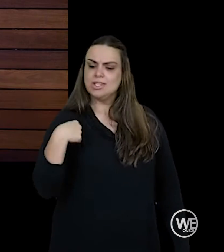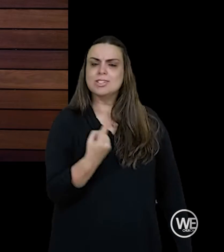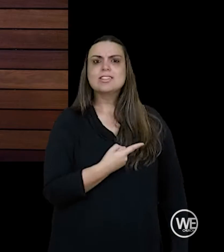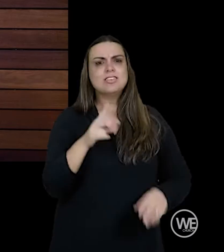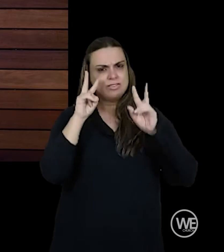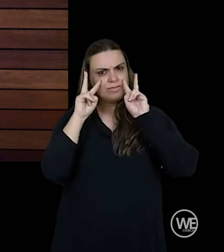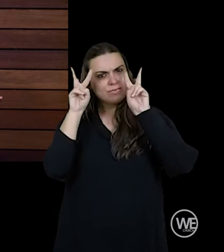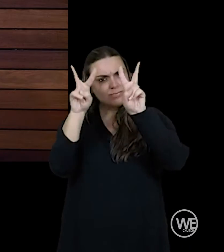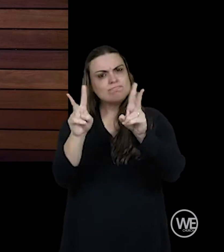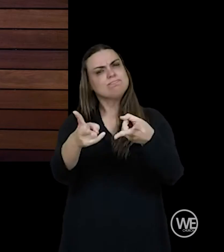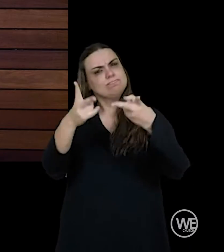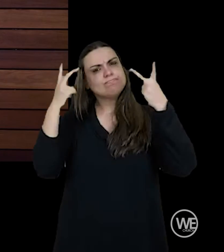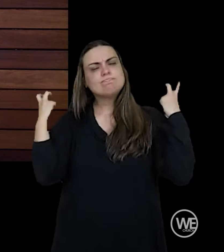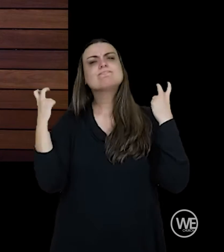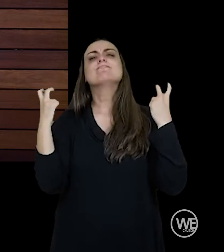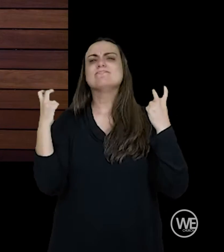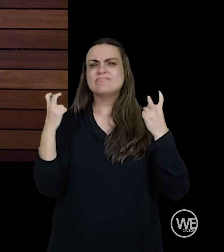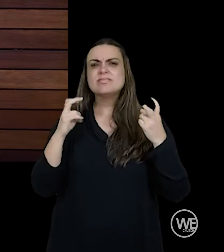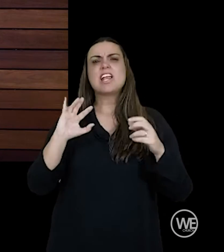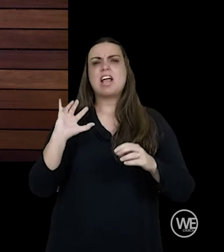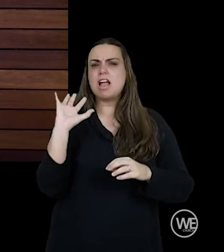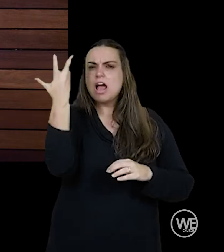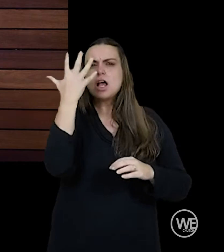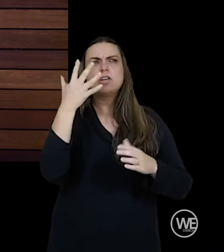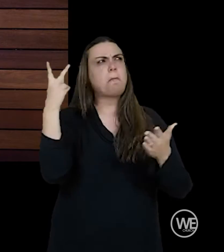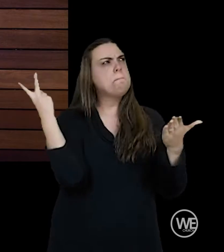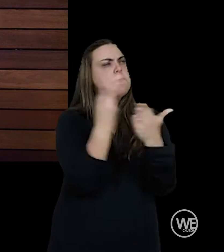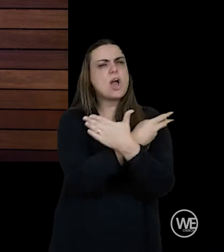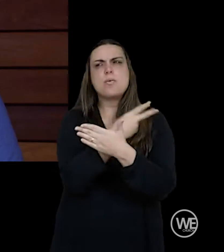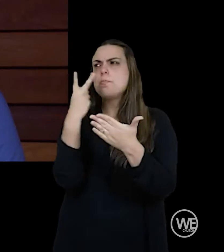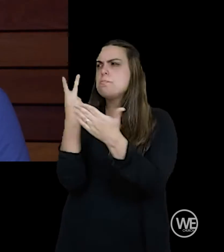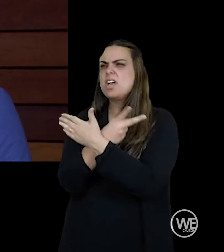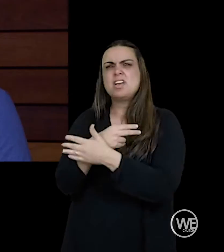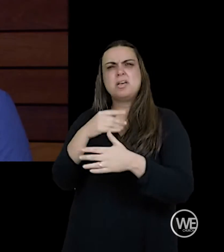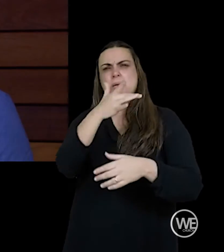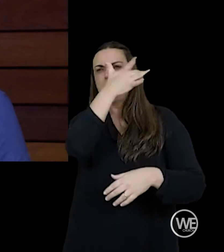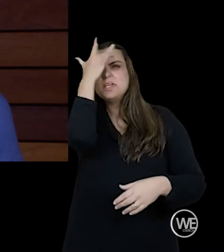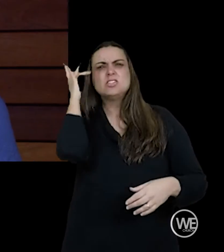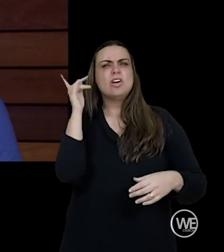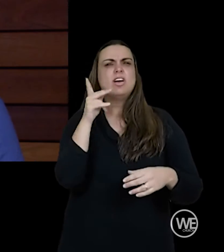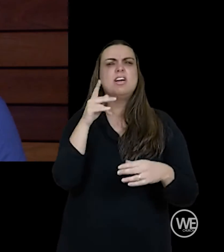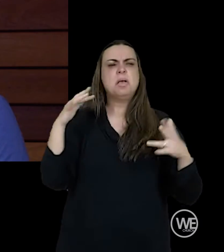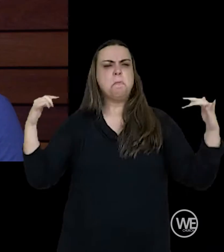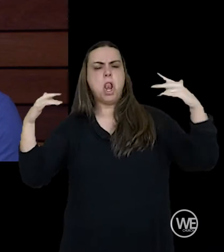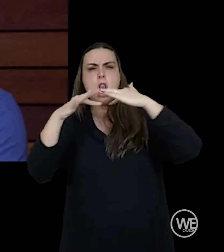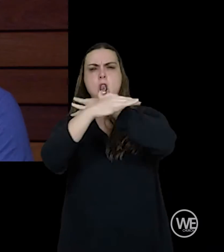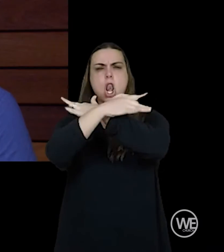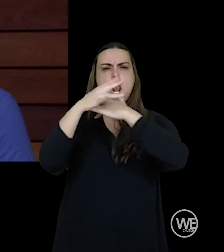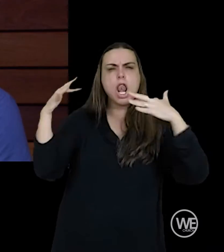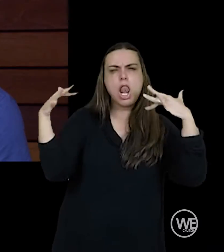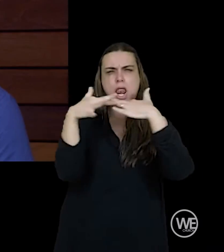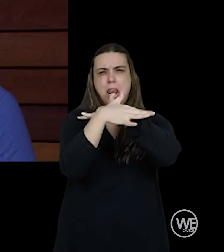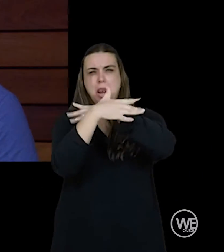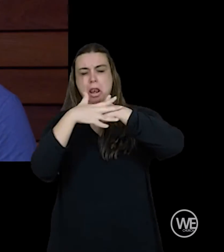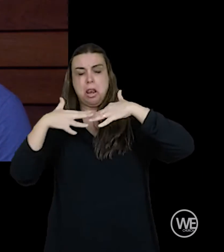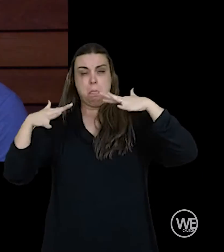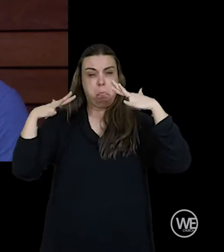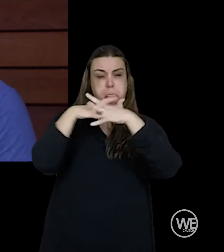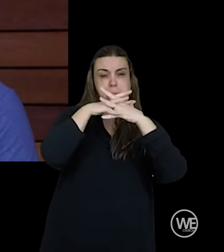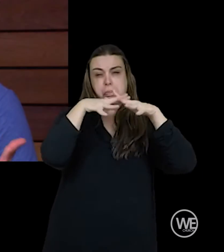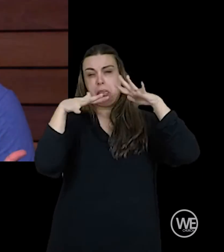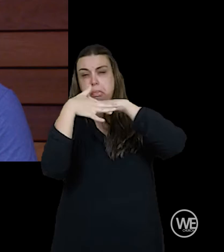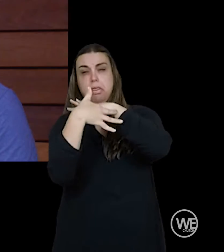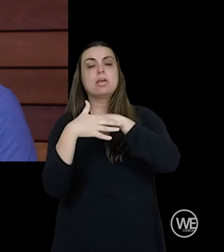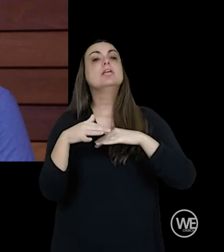aí quantas coisas, quantos acontecimentos e pessoas falando em multidão, e eu queria trazer uma reflexão para